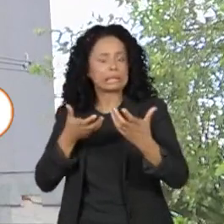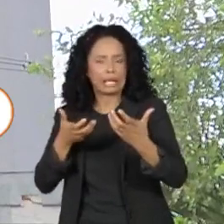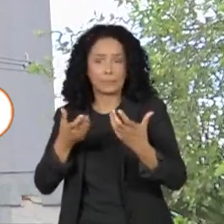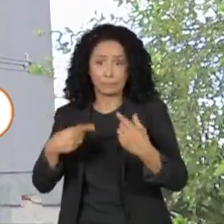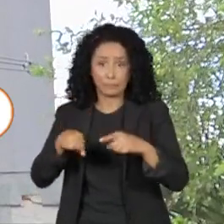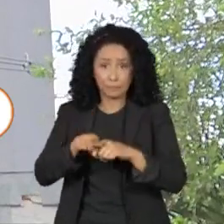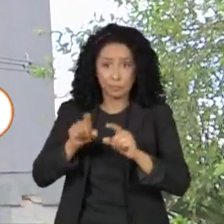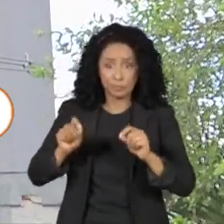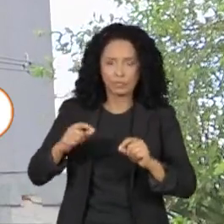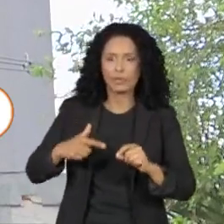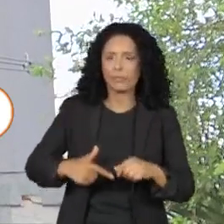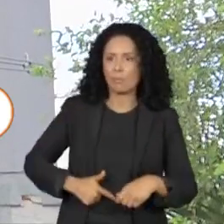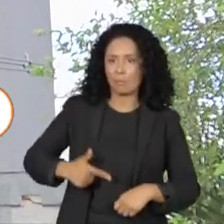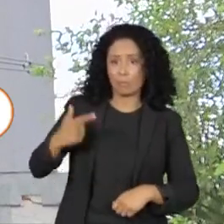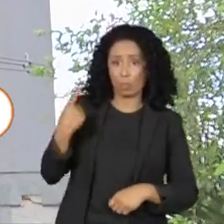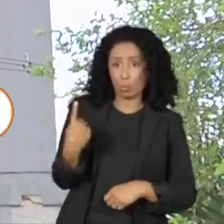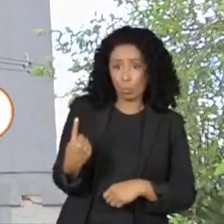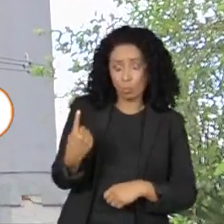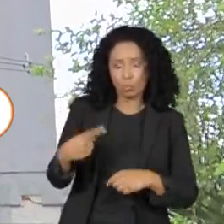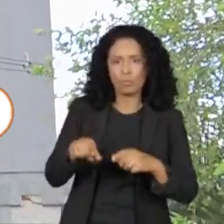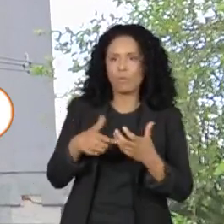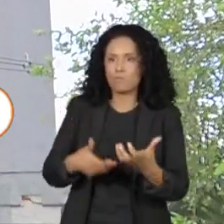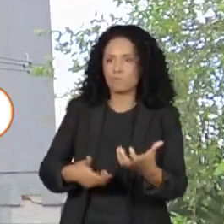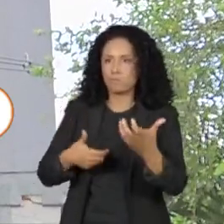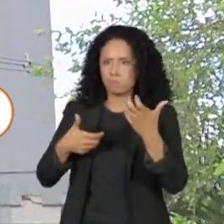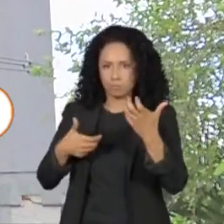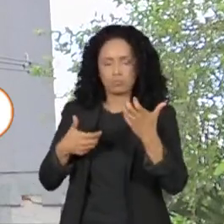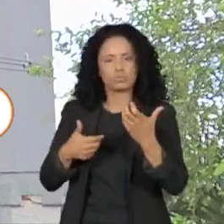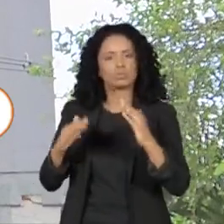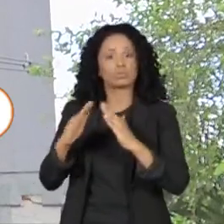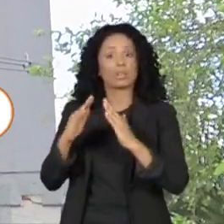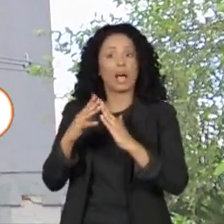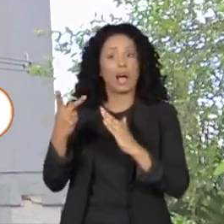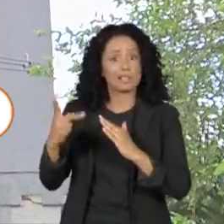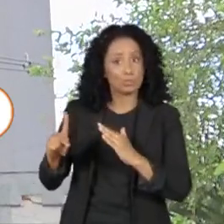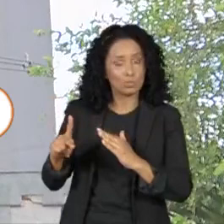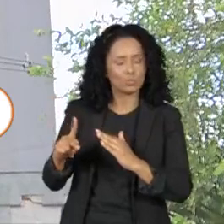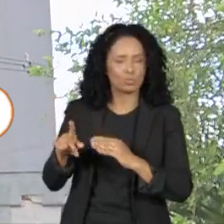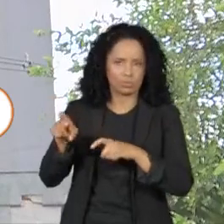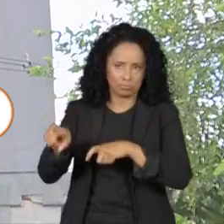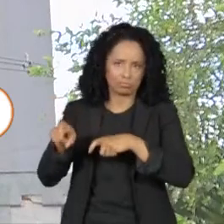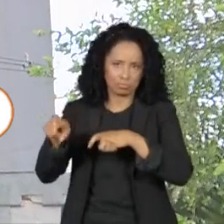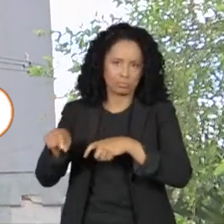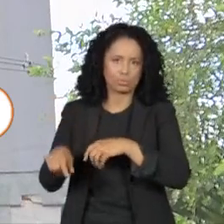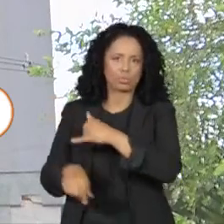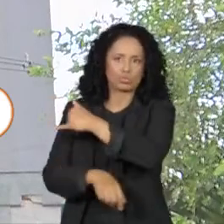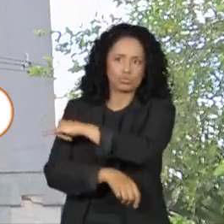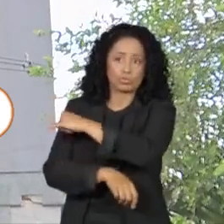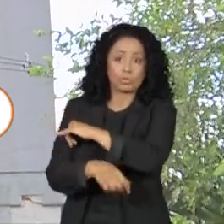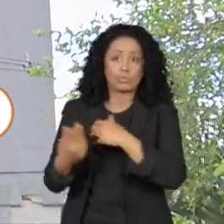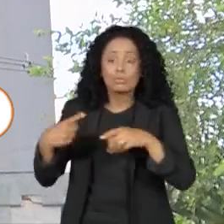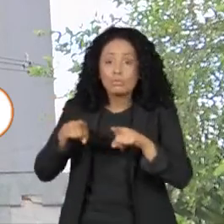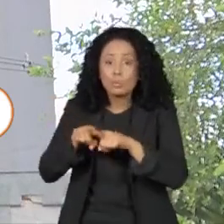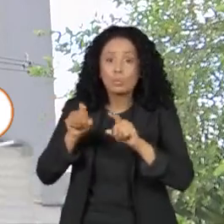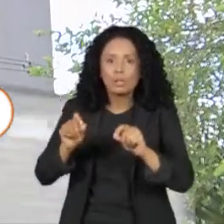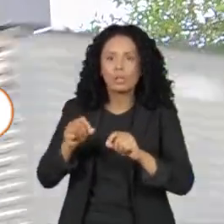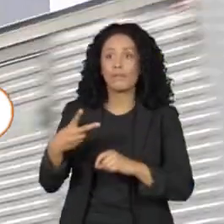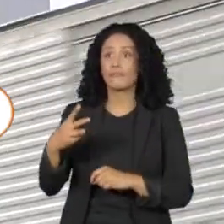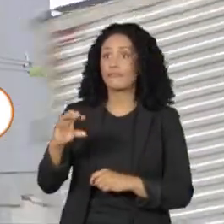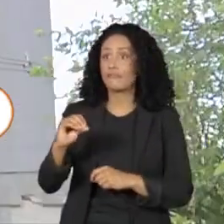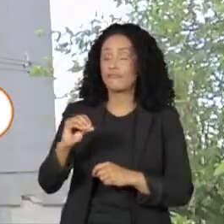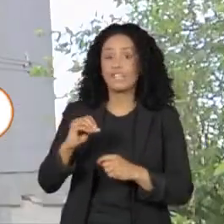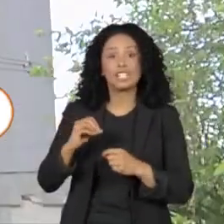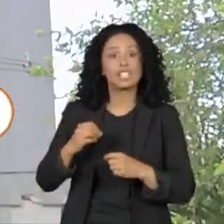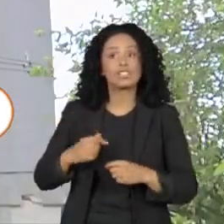uma pistola 9mm na casa dele, no interior do Rio de Janeiro, e pelo menos outras 20 armas de fogo no cofre